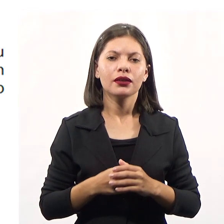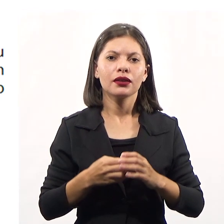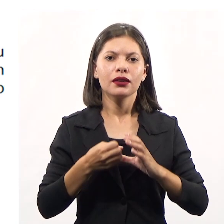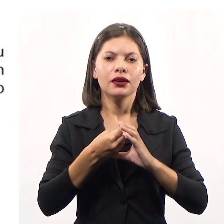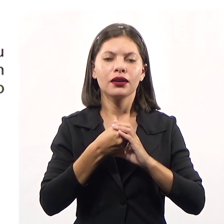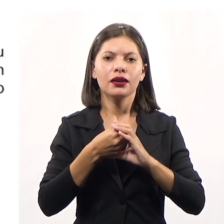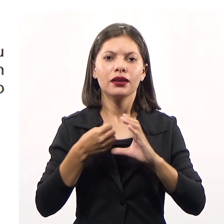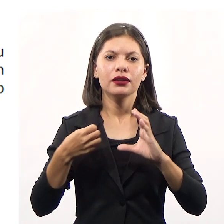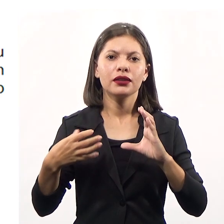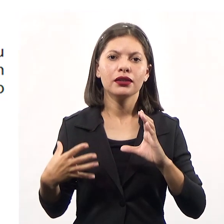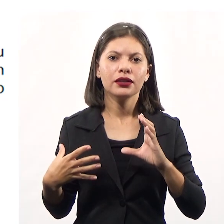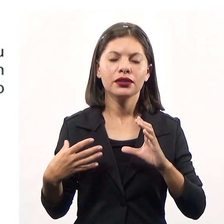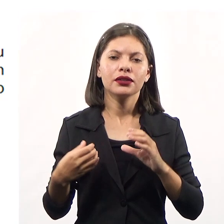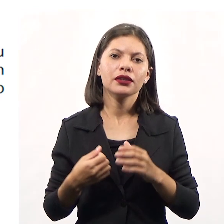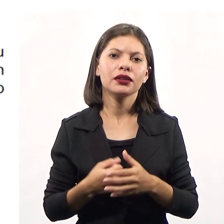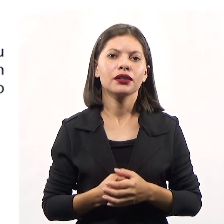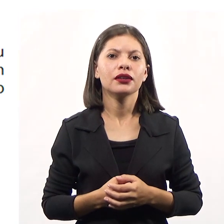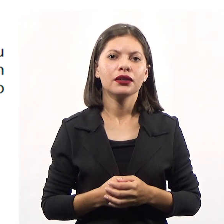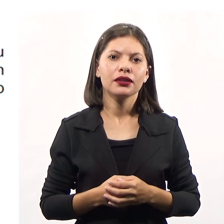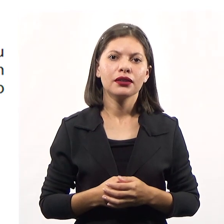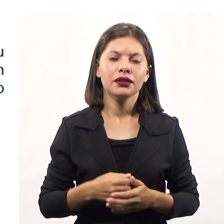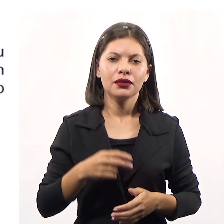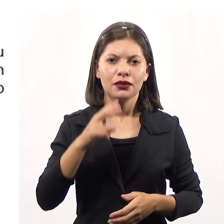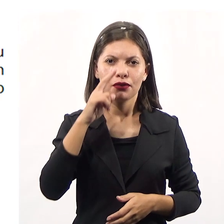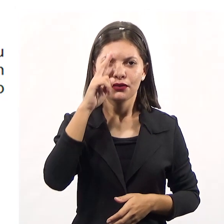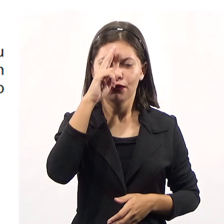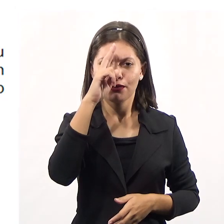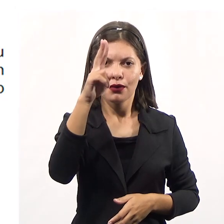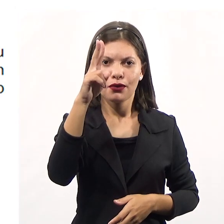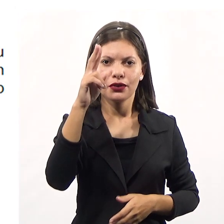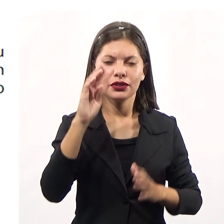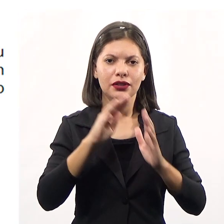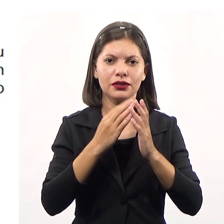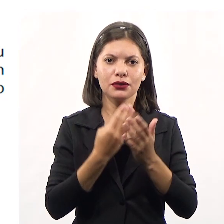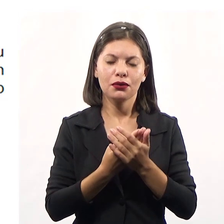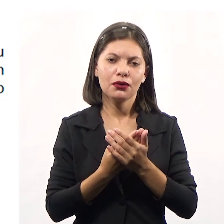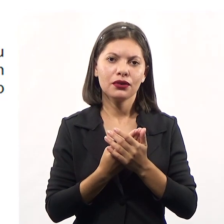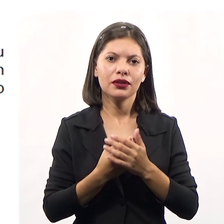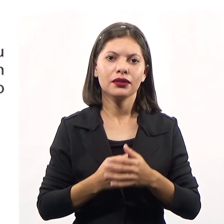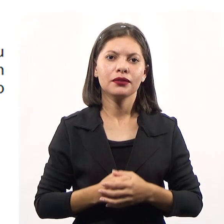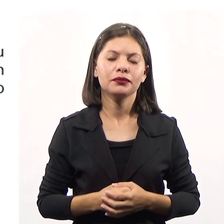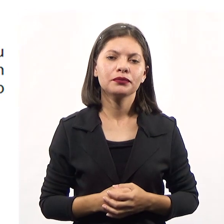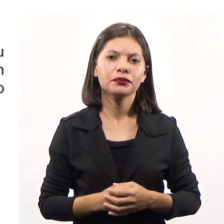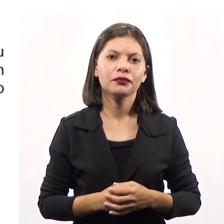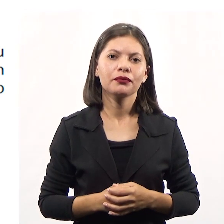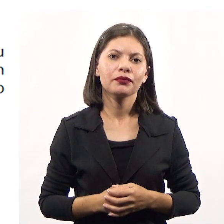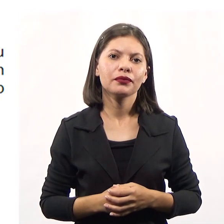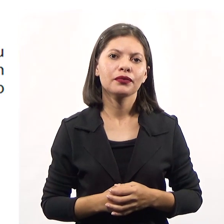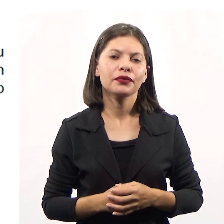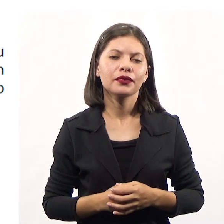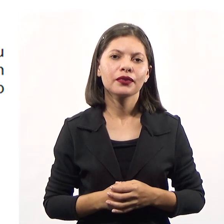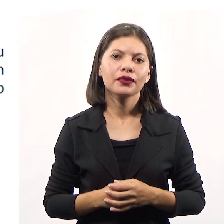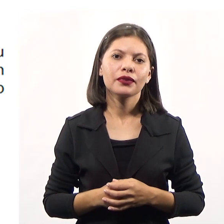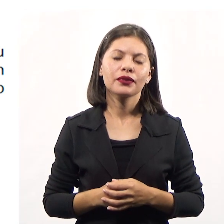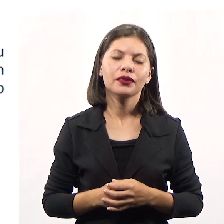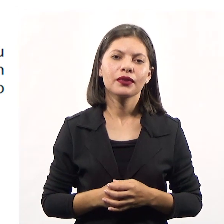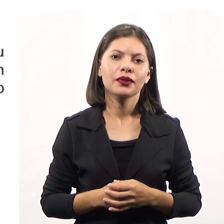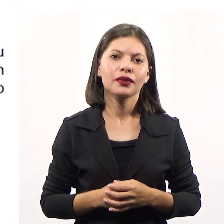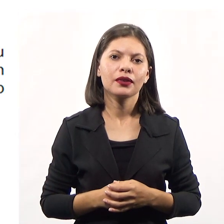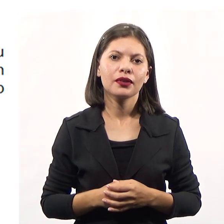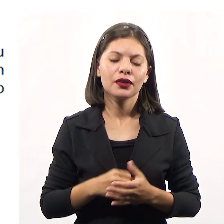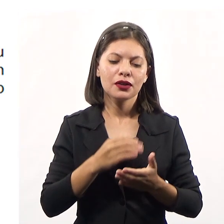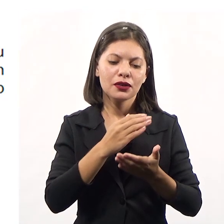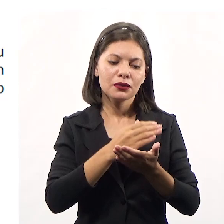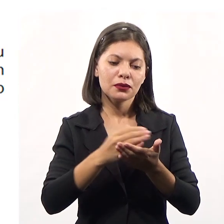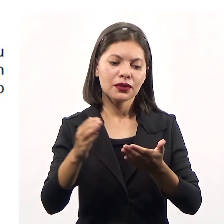característica muito forte aí em todas as escolas que vêm depois, né? A gente vai ver aí, não hoje, a gente não vai ver esse histórico,